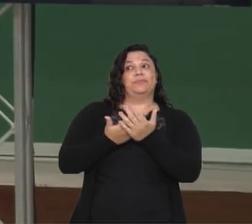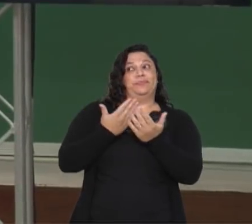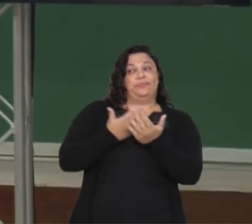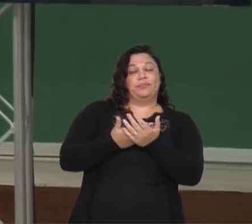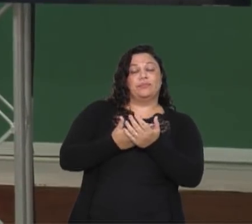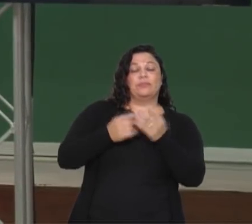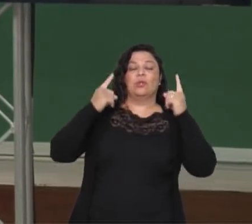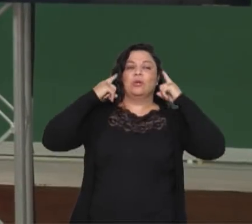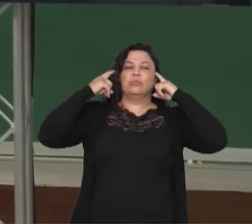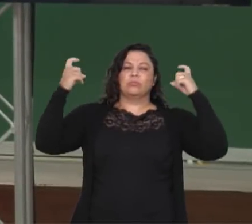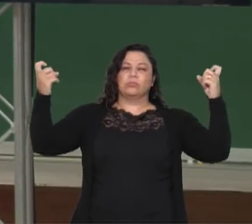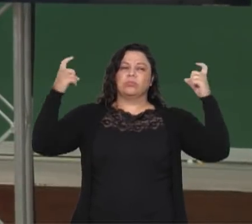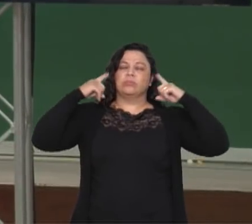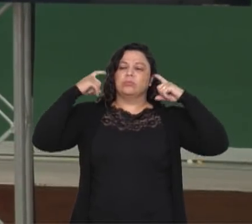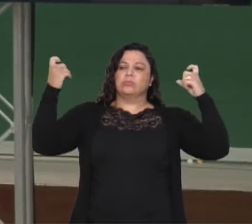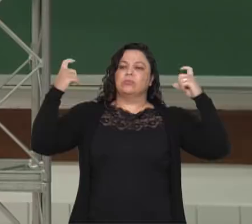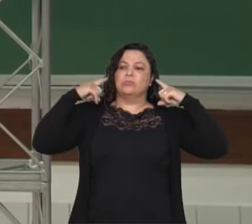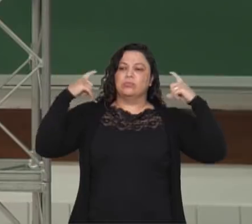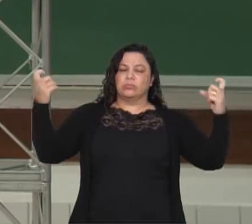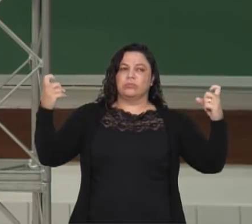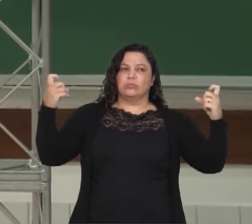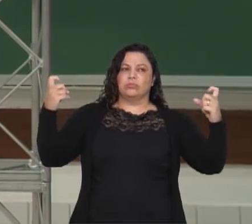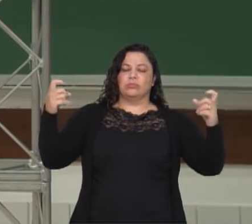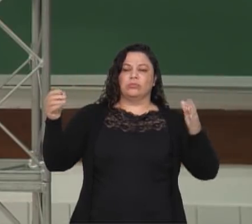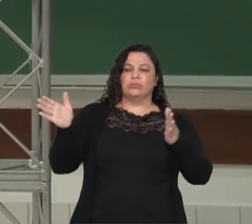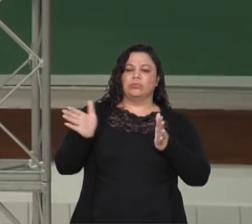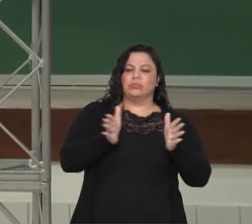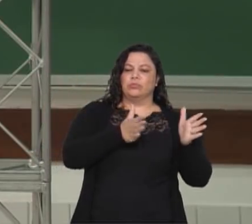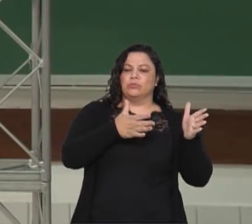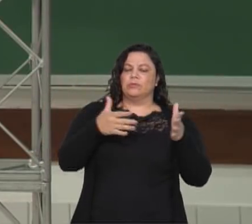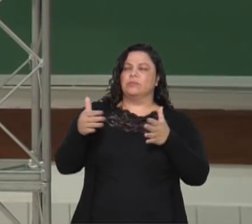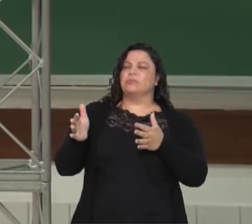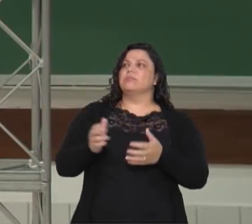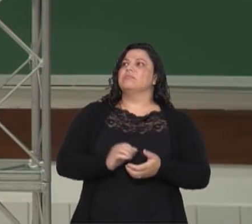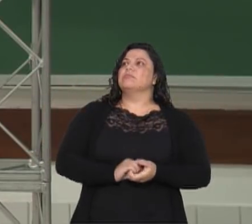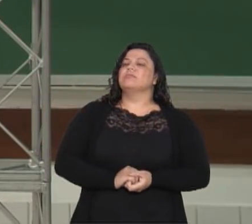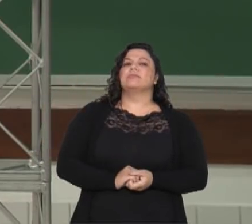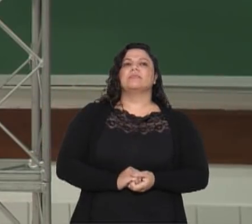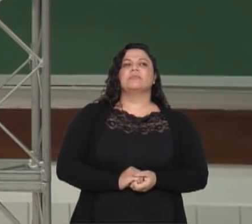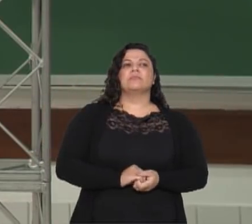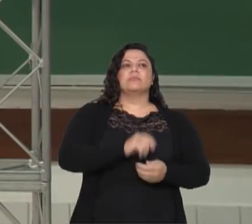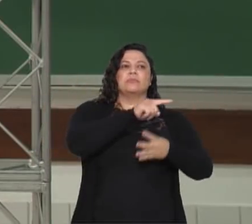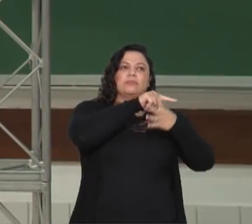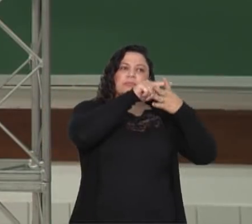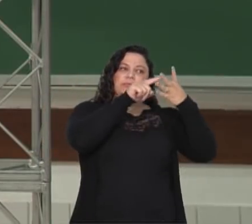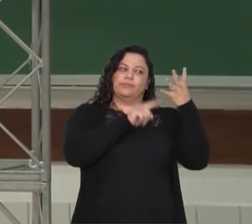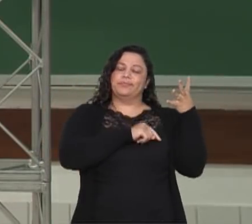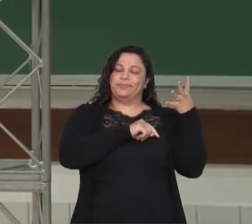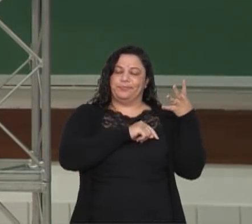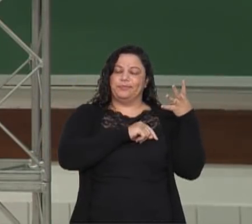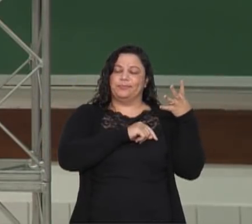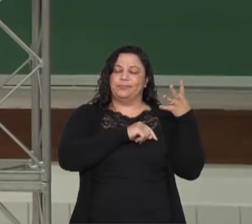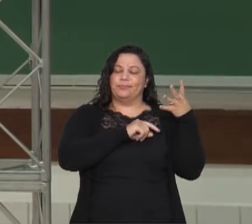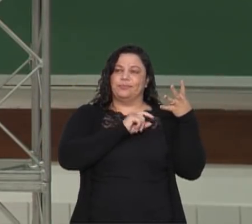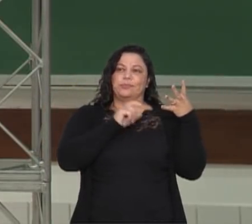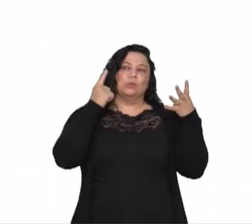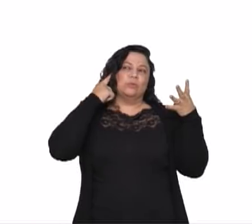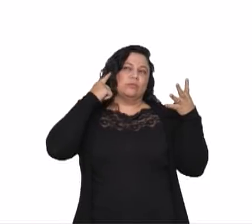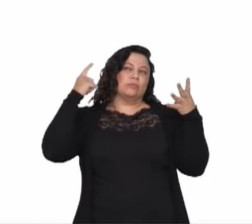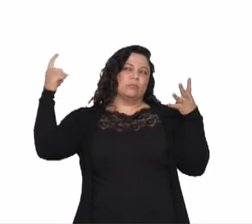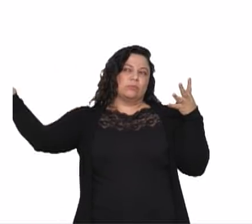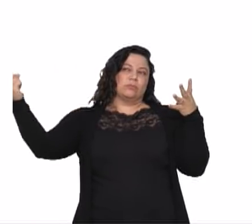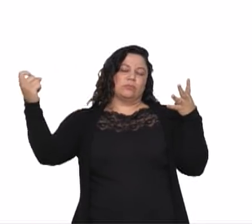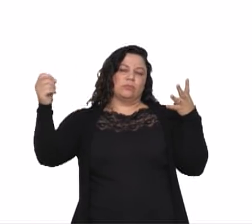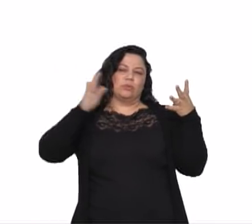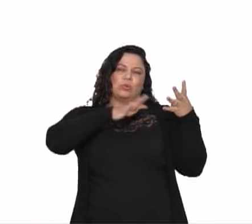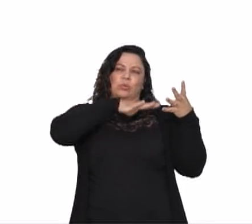Então, a acústica define que existem 4 propriedades do som. E essas propriedades, vocês